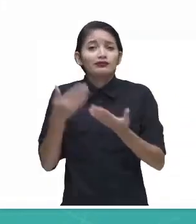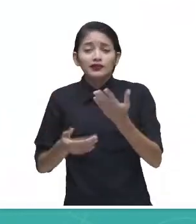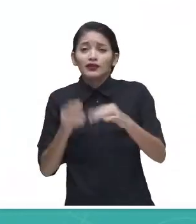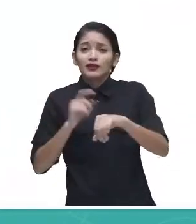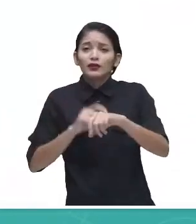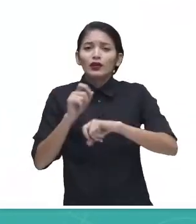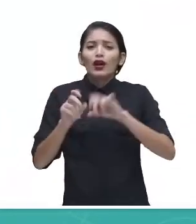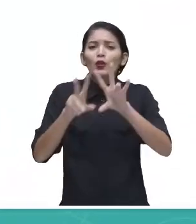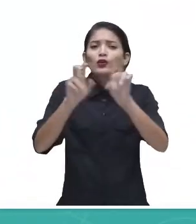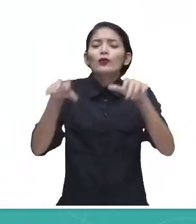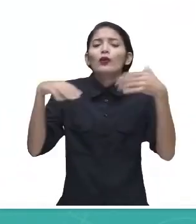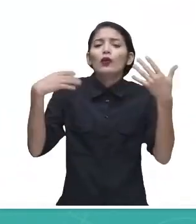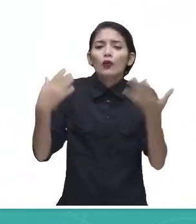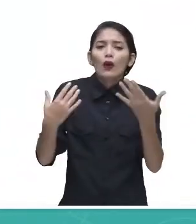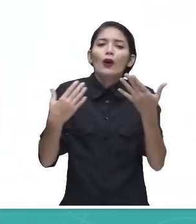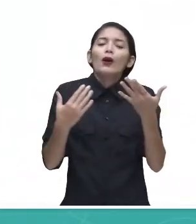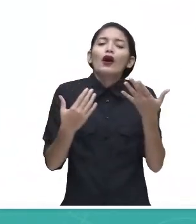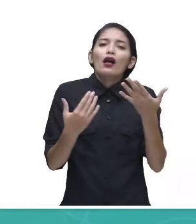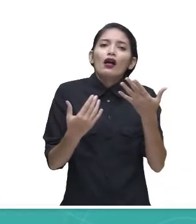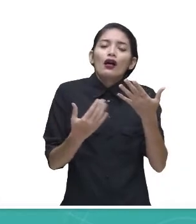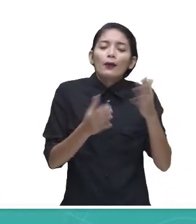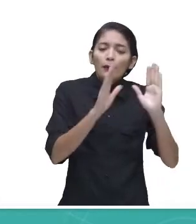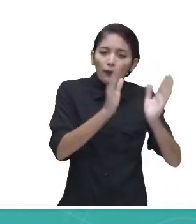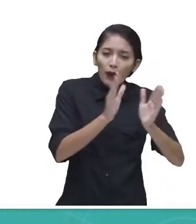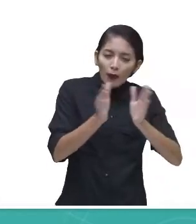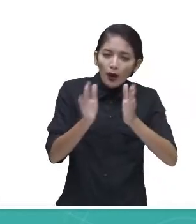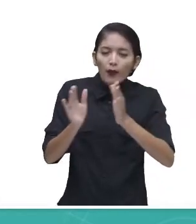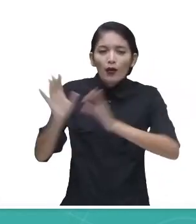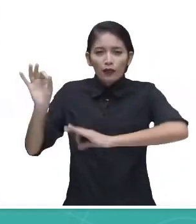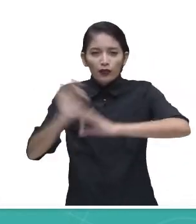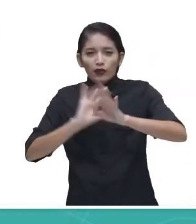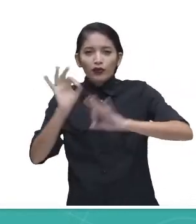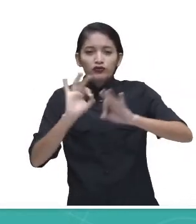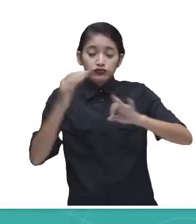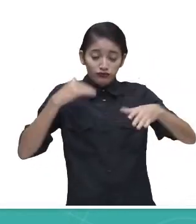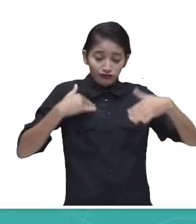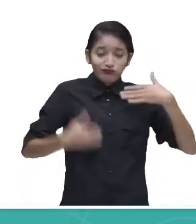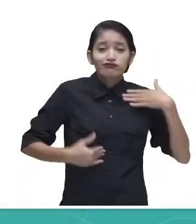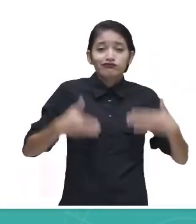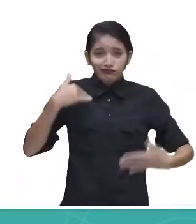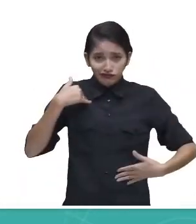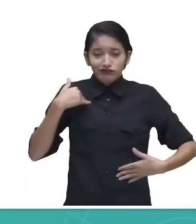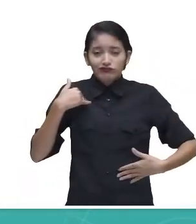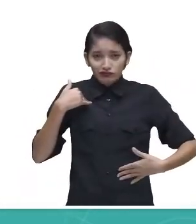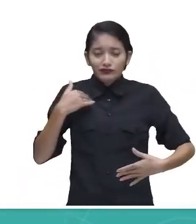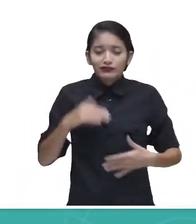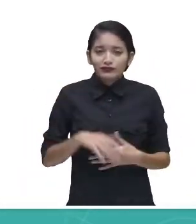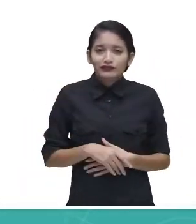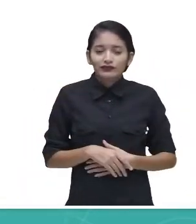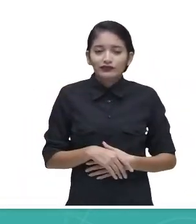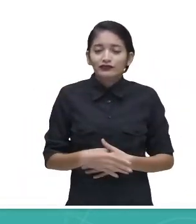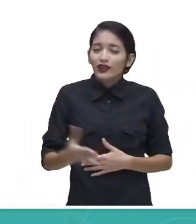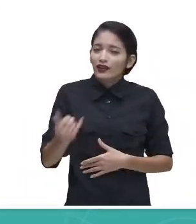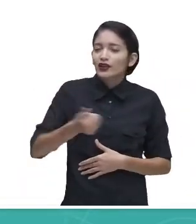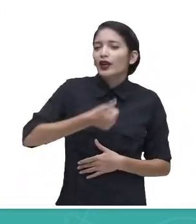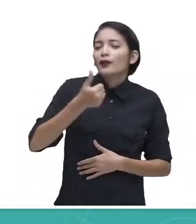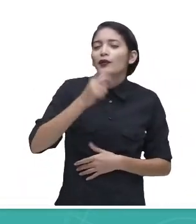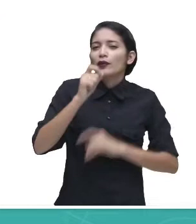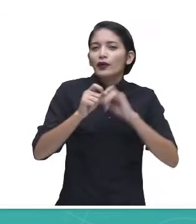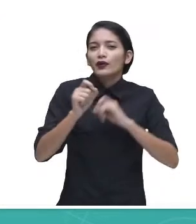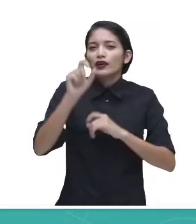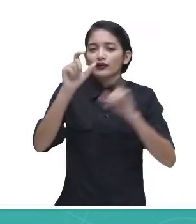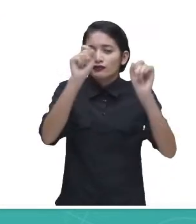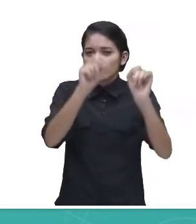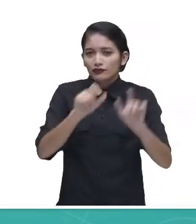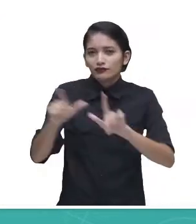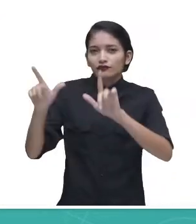falar sobre níveis de organização do corpo humano. Então, vamos lá para a nossa primeira cartela.